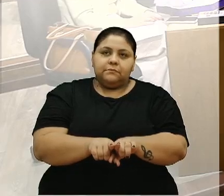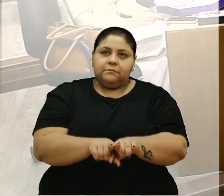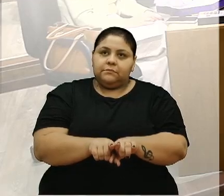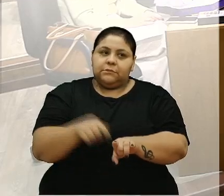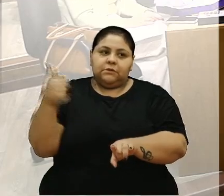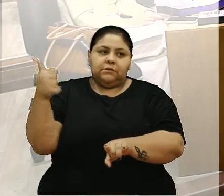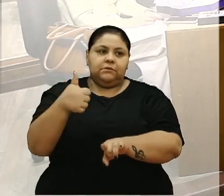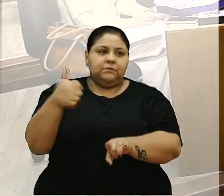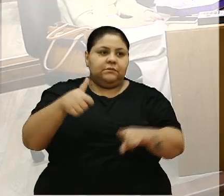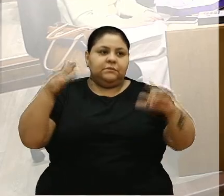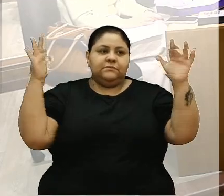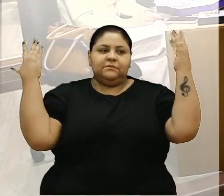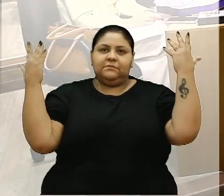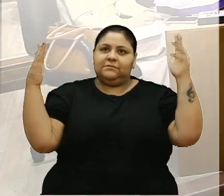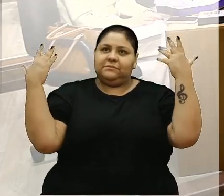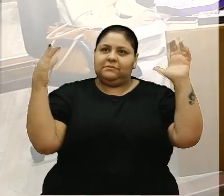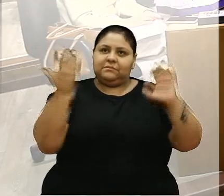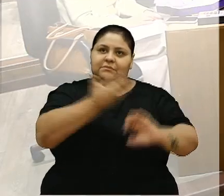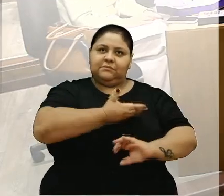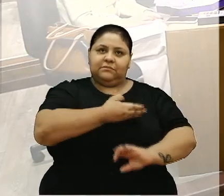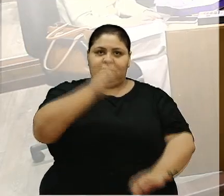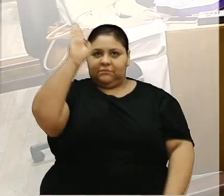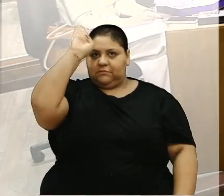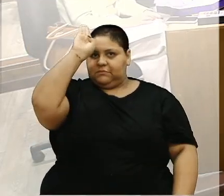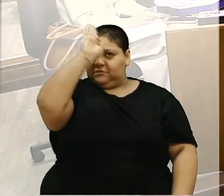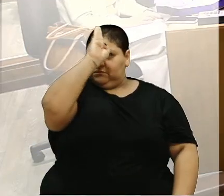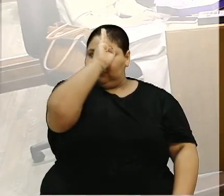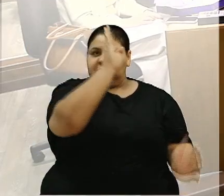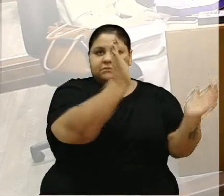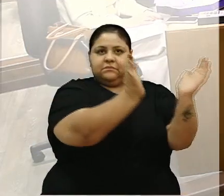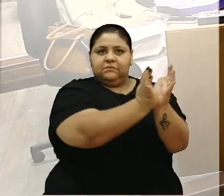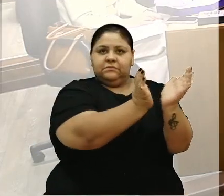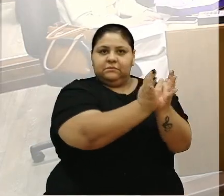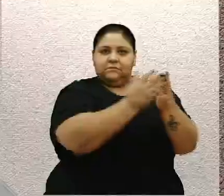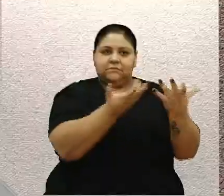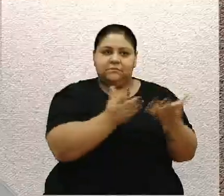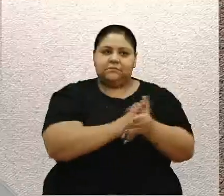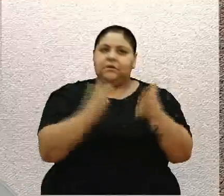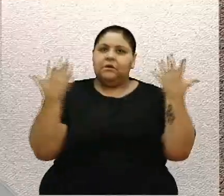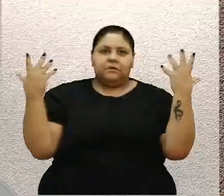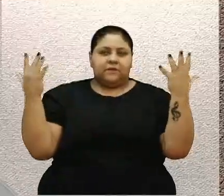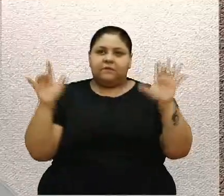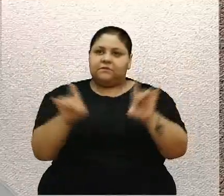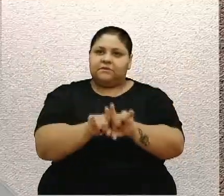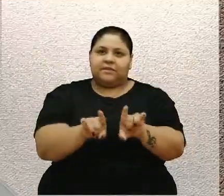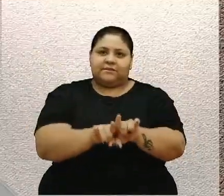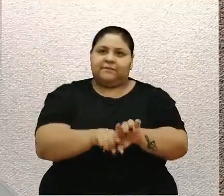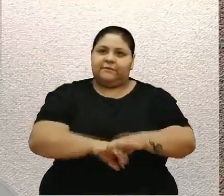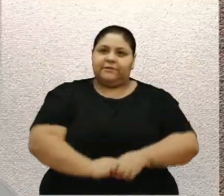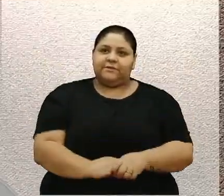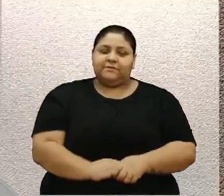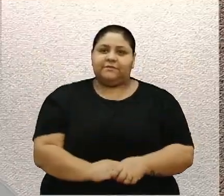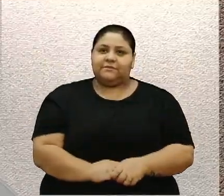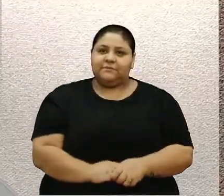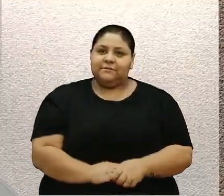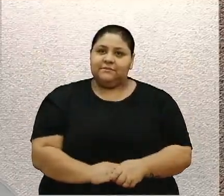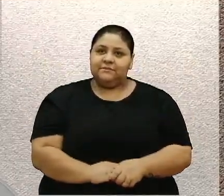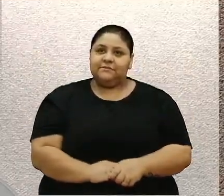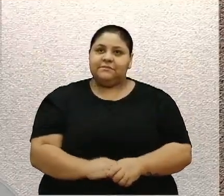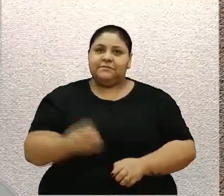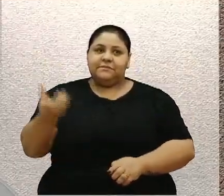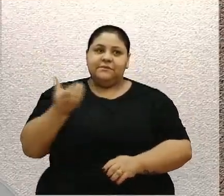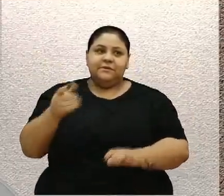primeiro parabenizar o meu amigo Bressan, meu colega, né? Parabéns, muitas felicidades. E queria